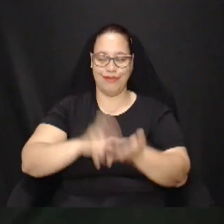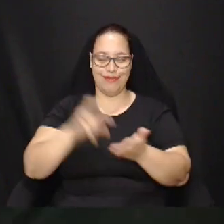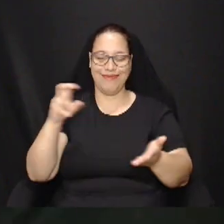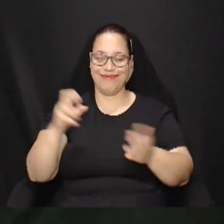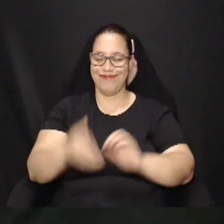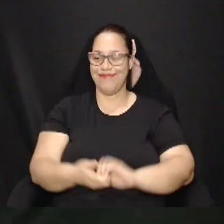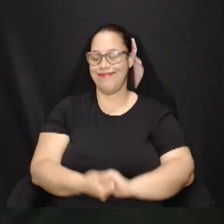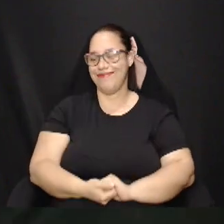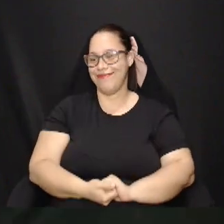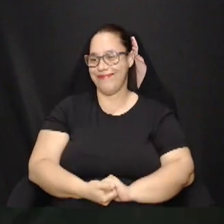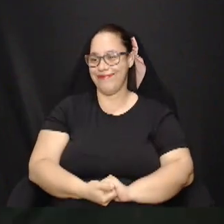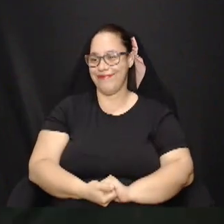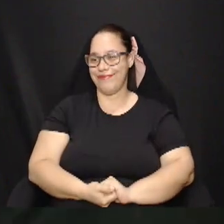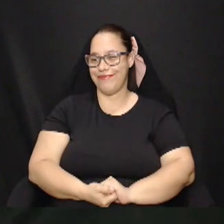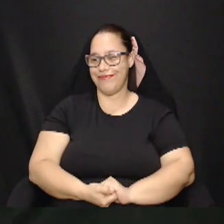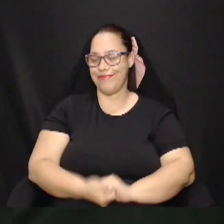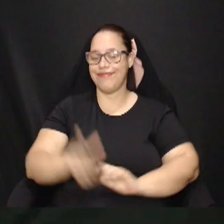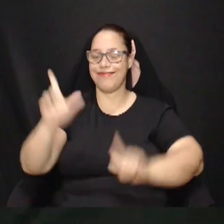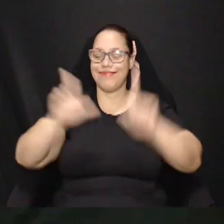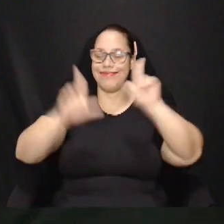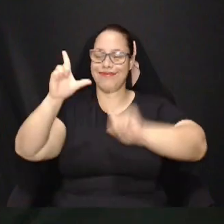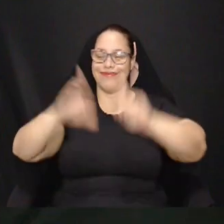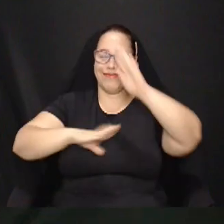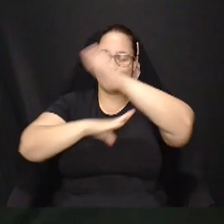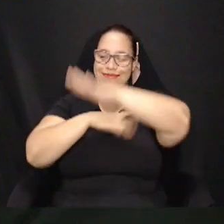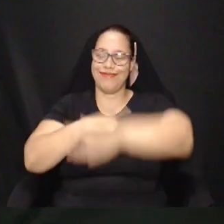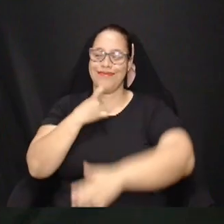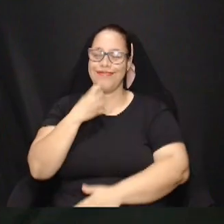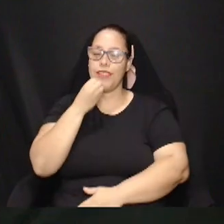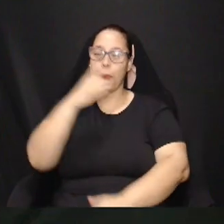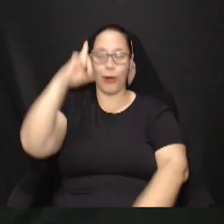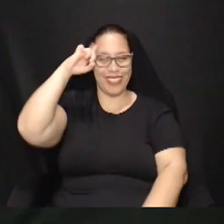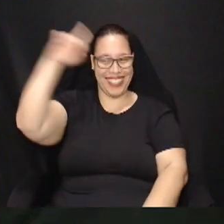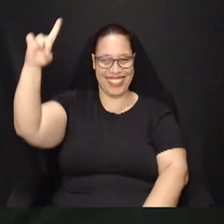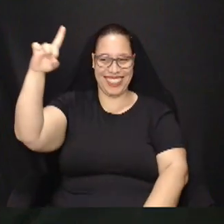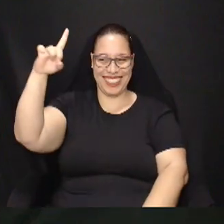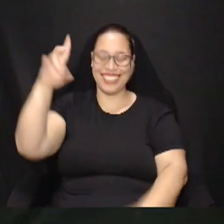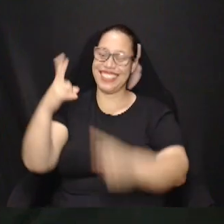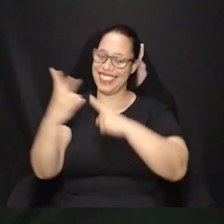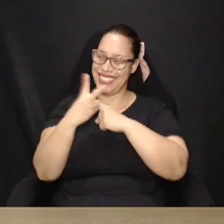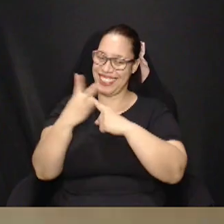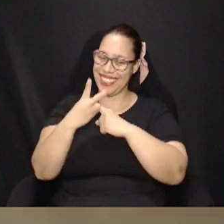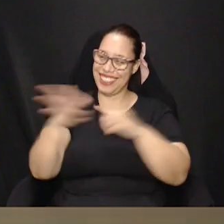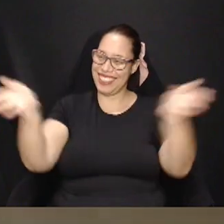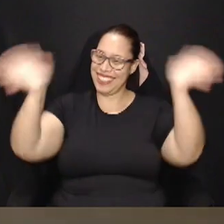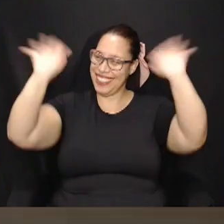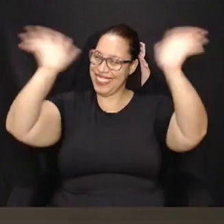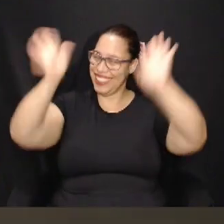vivo, aqui na TV Câmara Campinas. Um ótimo dia, cuide-se e até lá. Tchau, tchau.